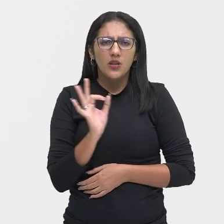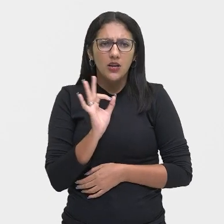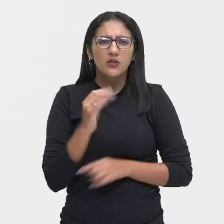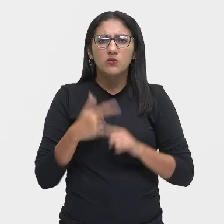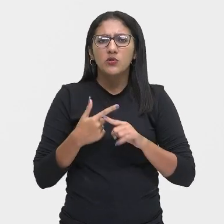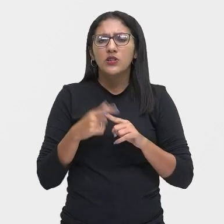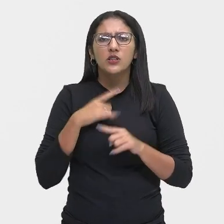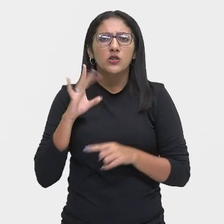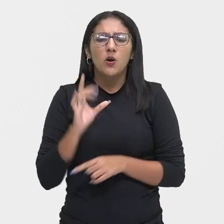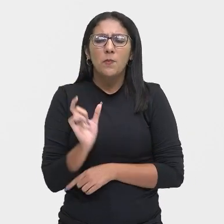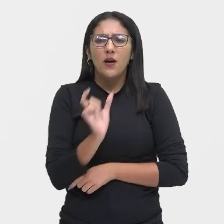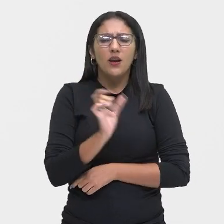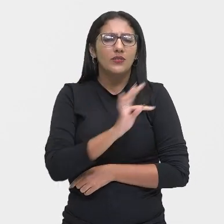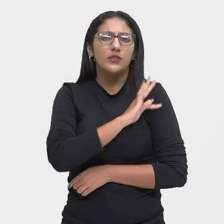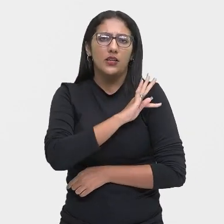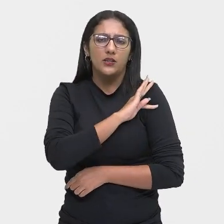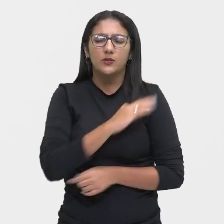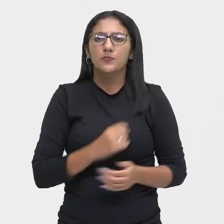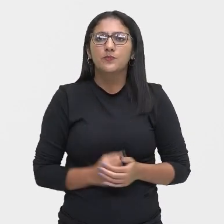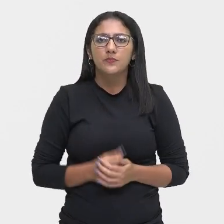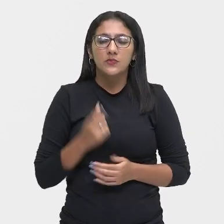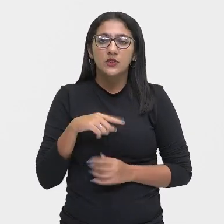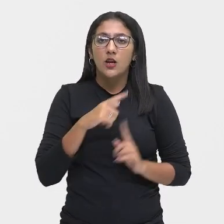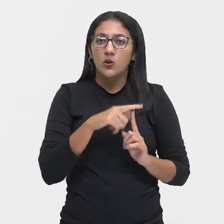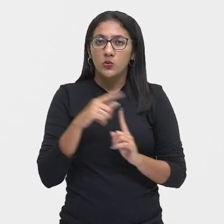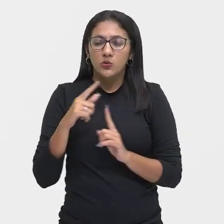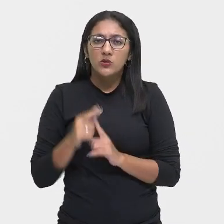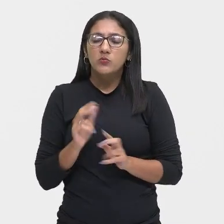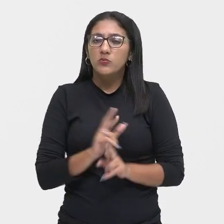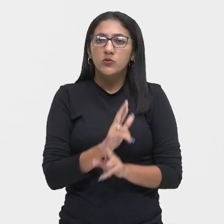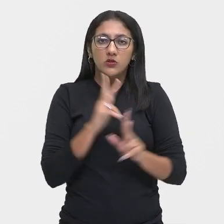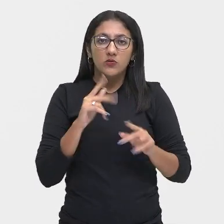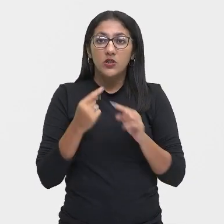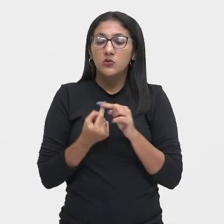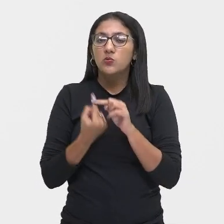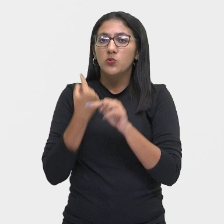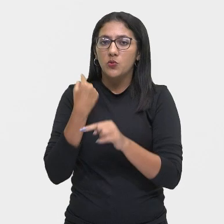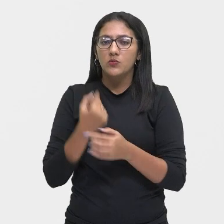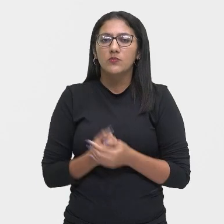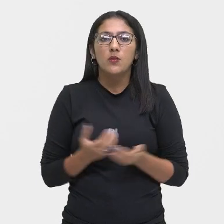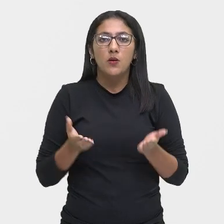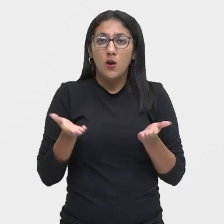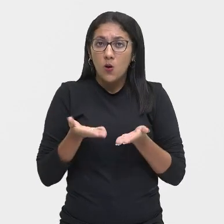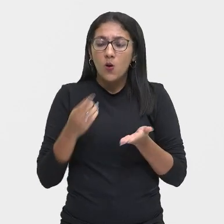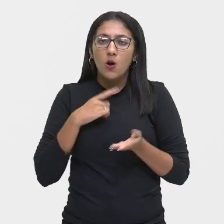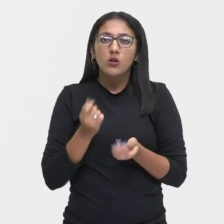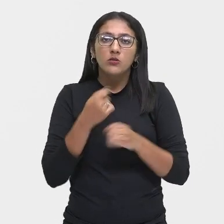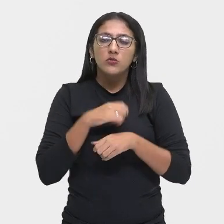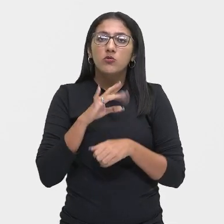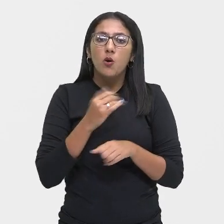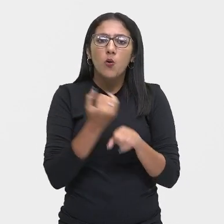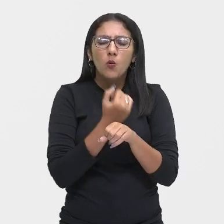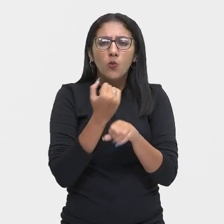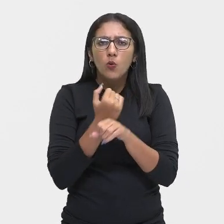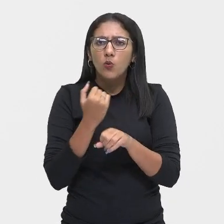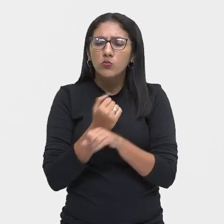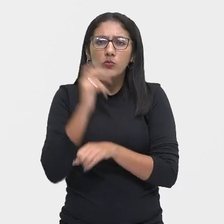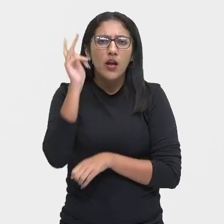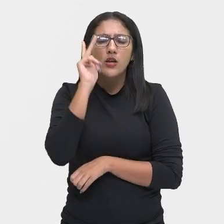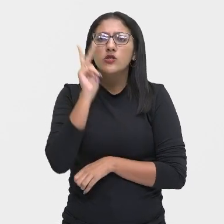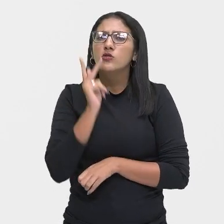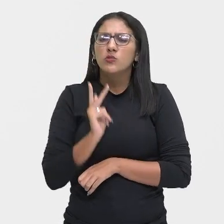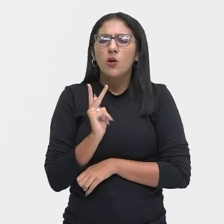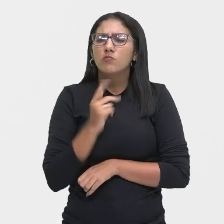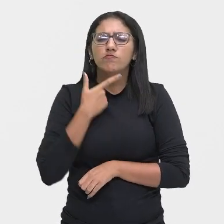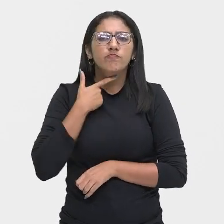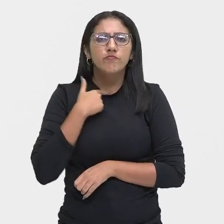muito técnico, né? Então ele é um gênero de jogo bem diferente dos demais, pois cabe ao jogador construir a narrativa que julgar